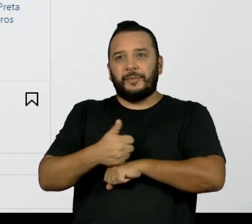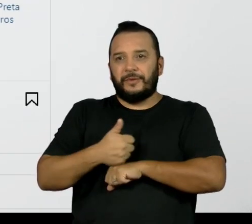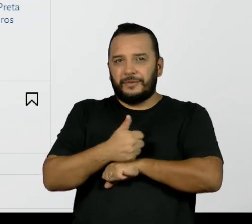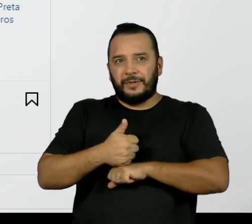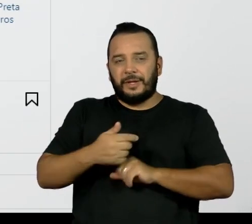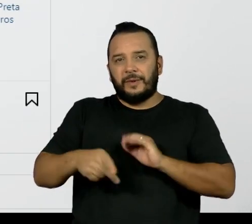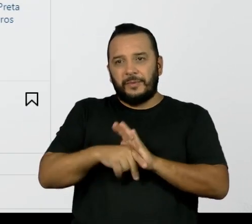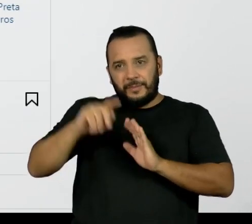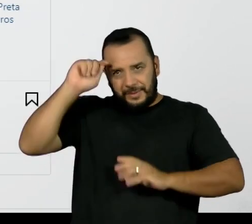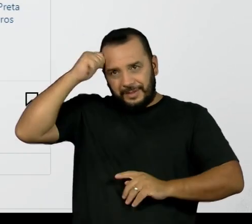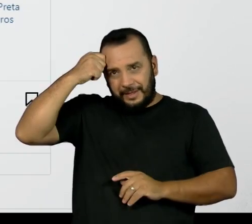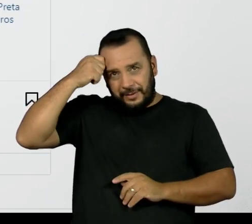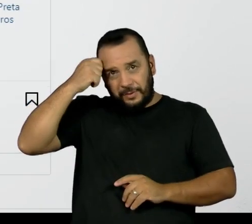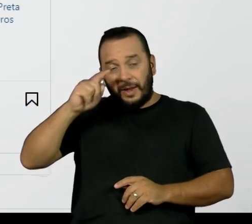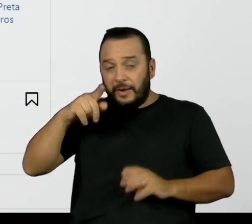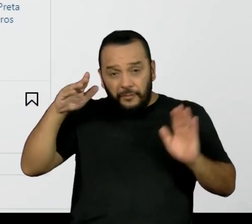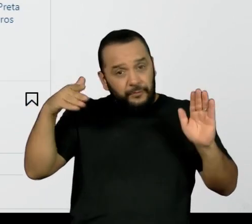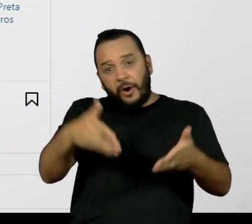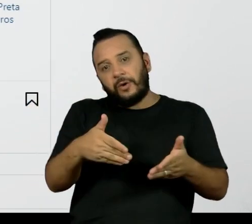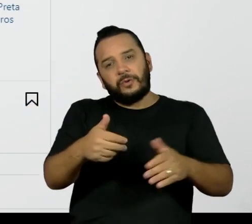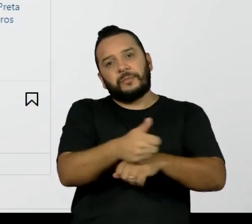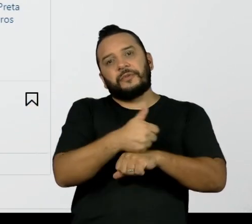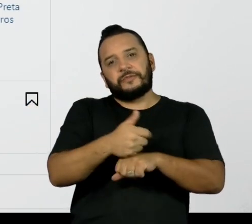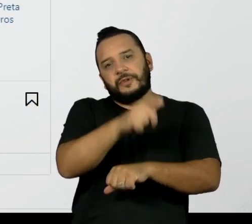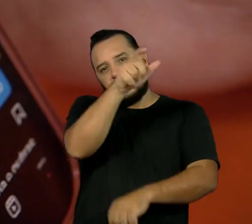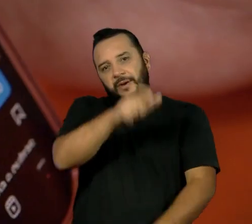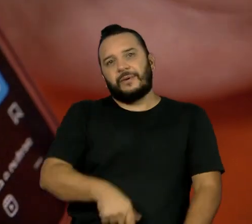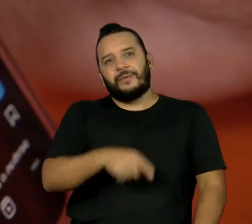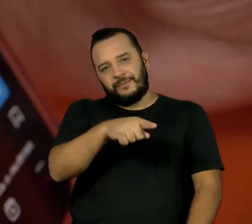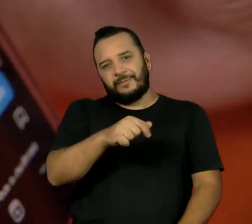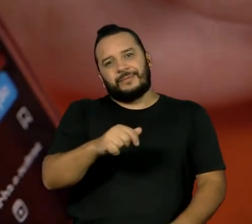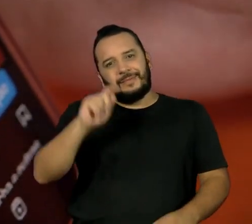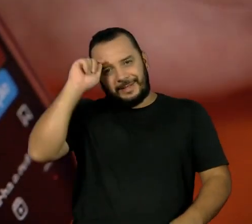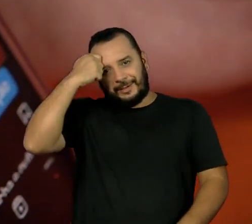sobre receitinhas, é com foco no profissional negro da cozinha.